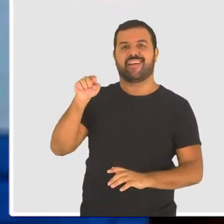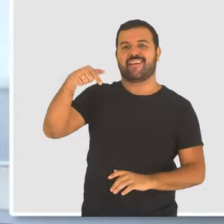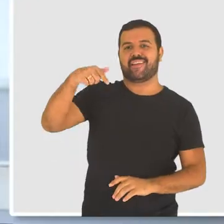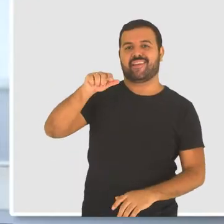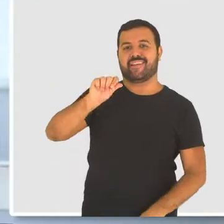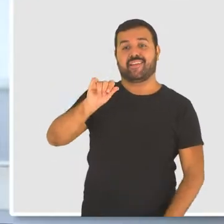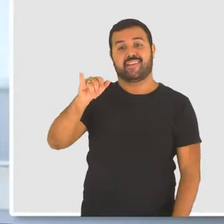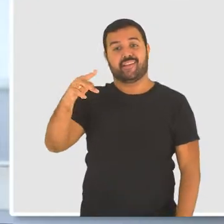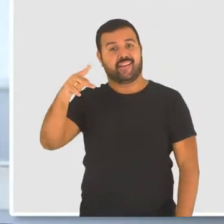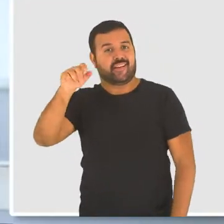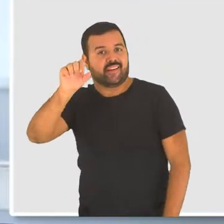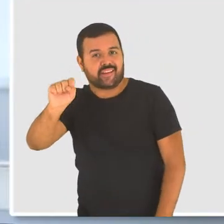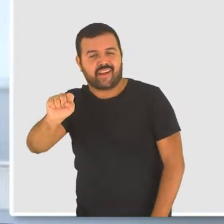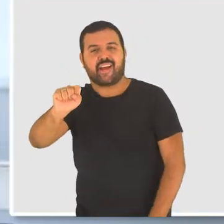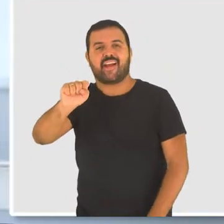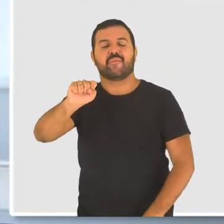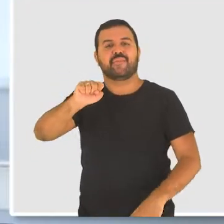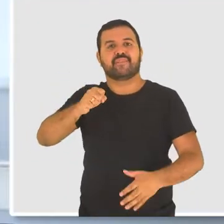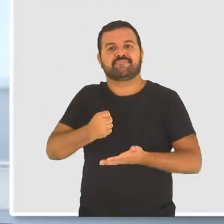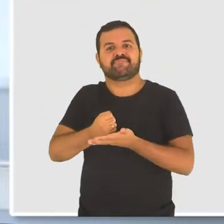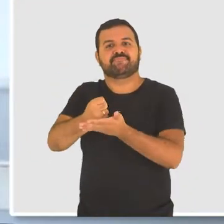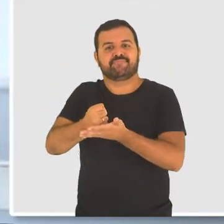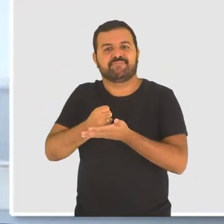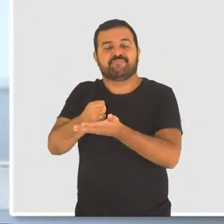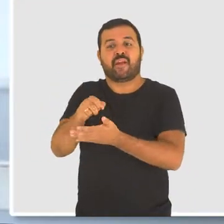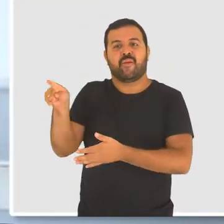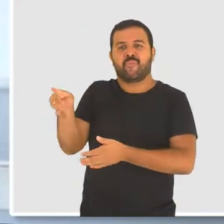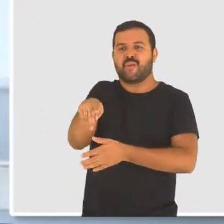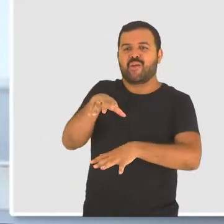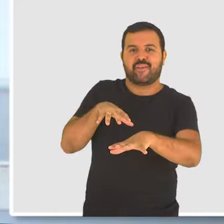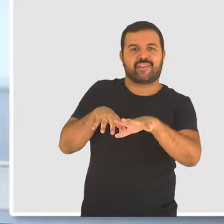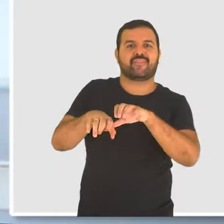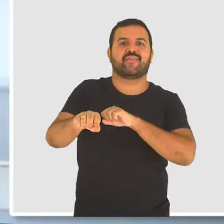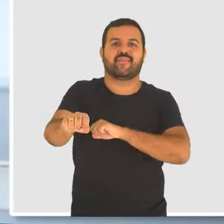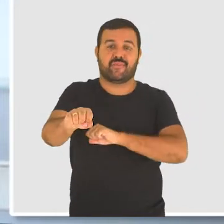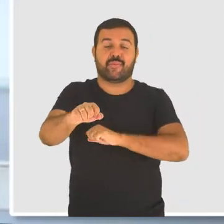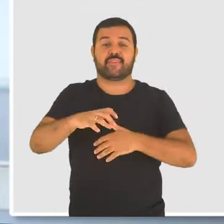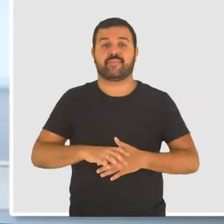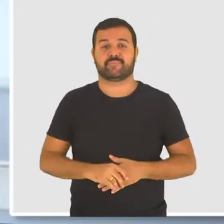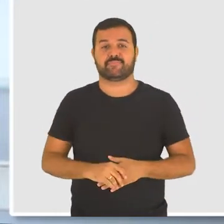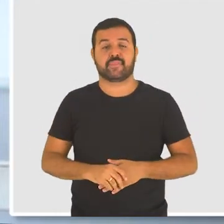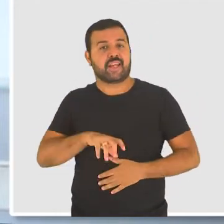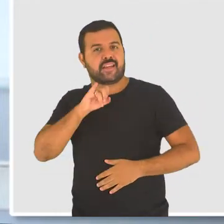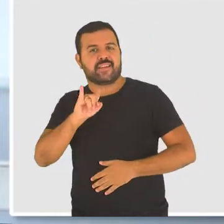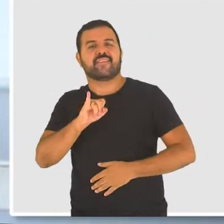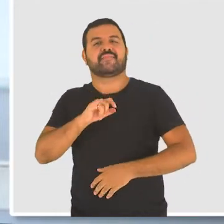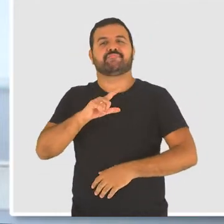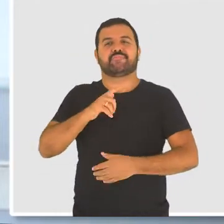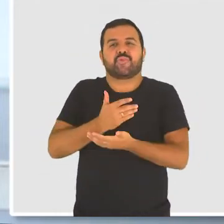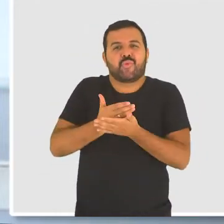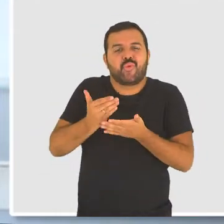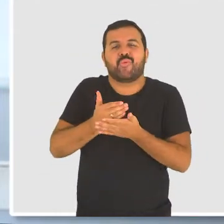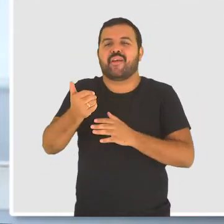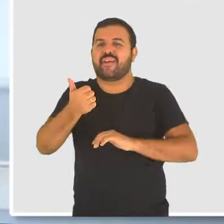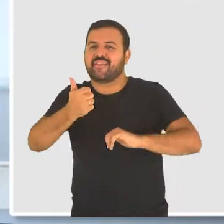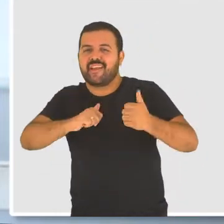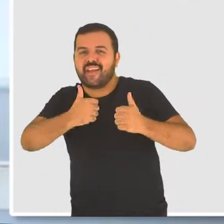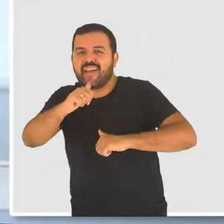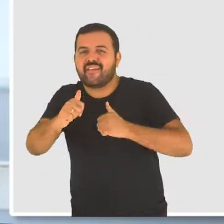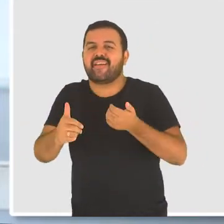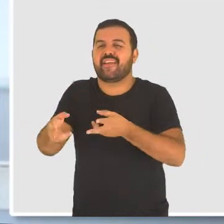também contribui com a formação desse professor. Então, ao avaliar, a gente